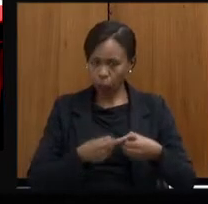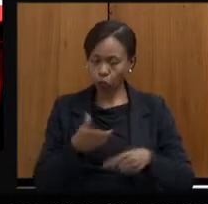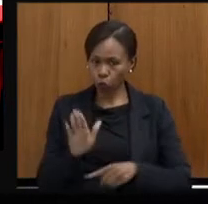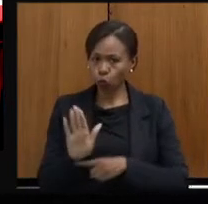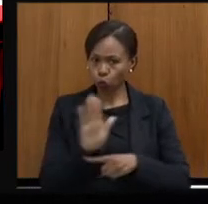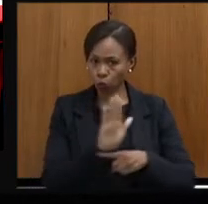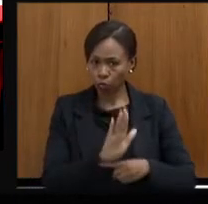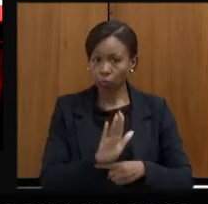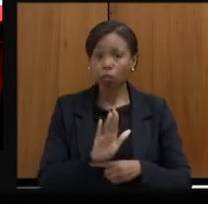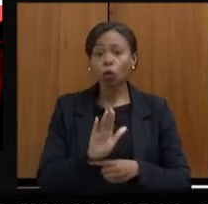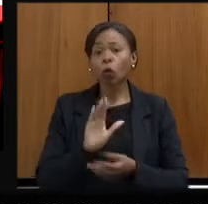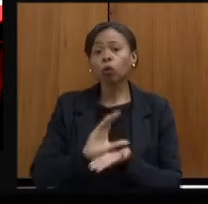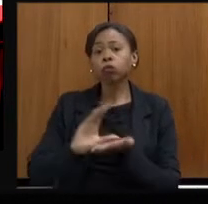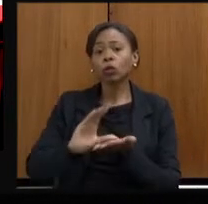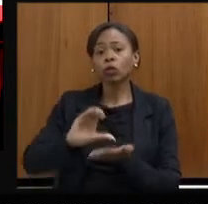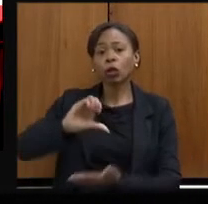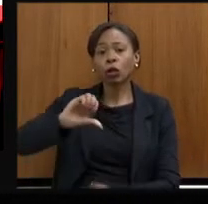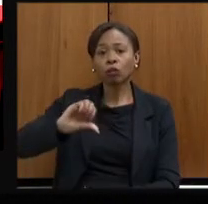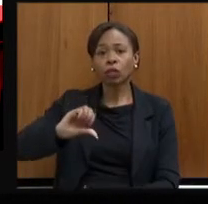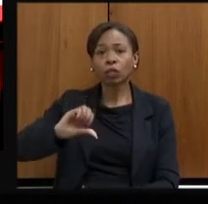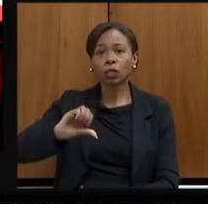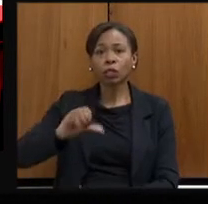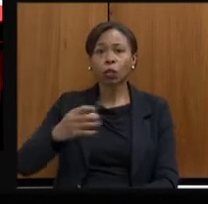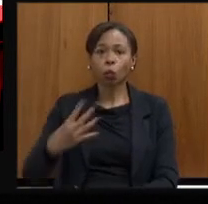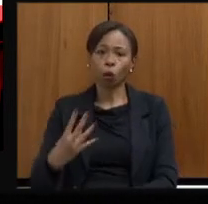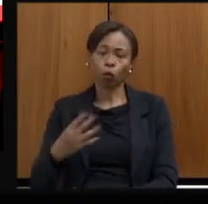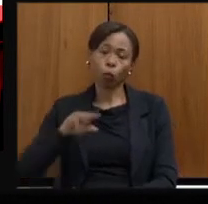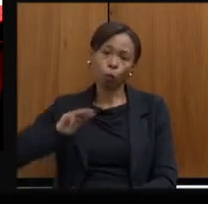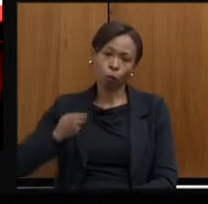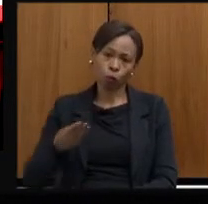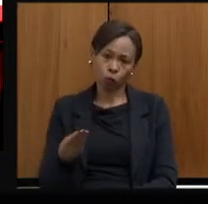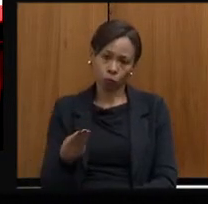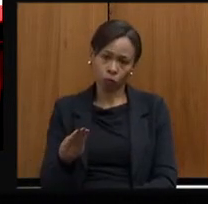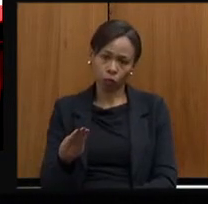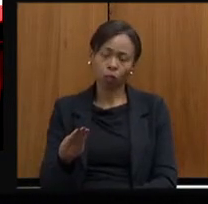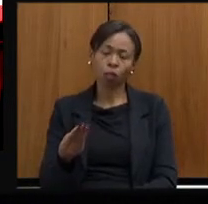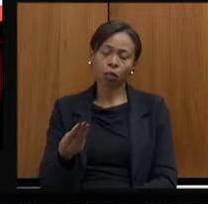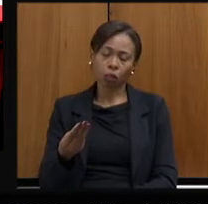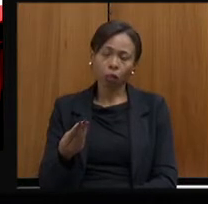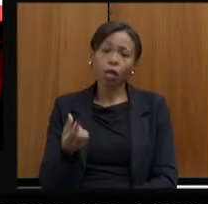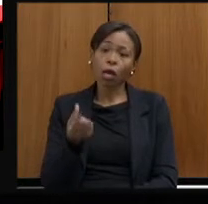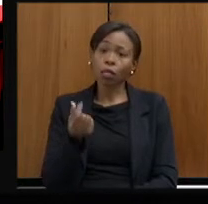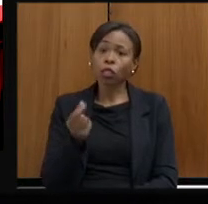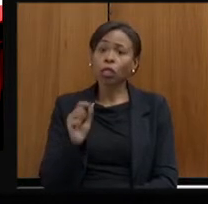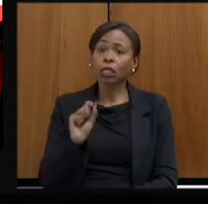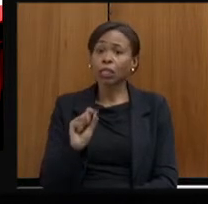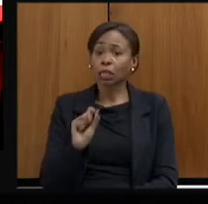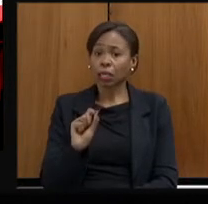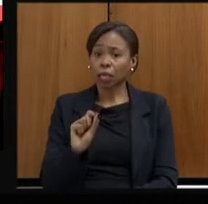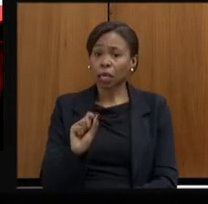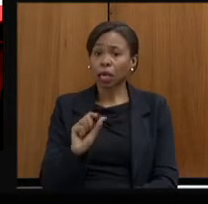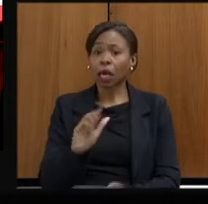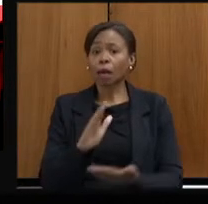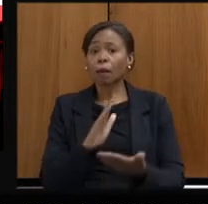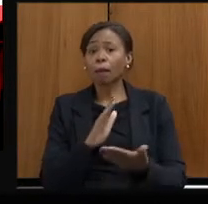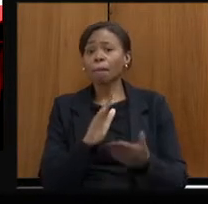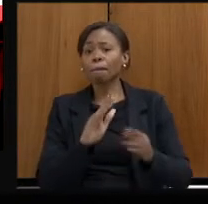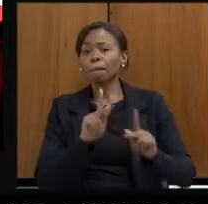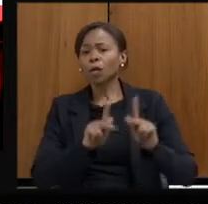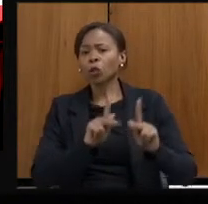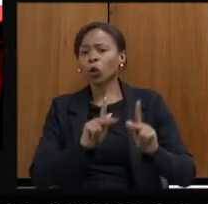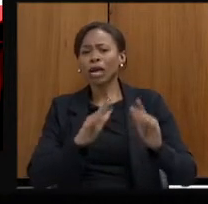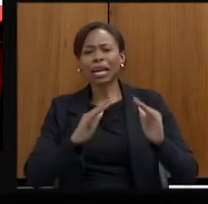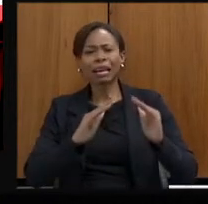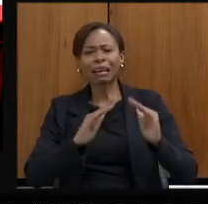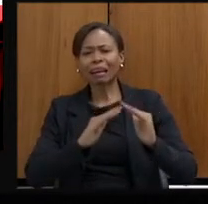94 milhões. Esse recurso teve uma base em desabrigados e desalojados,